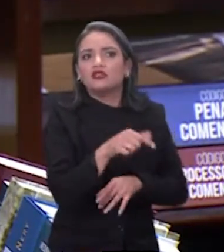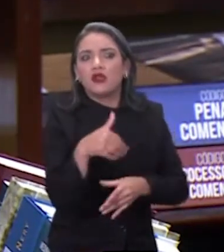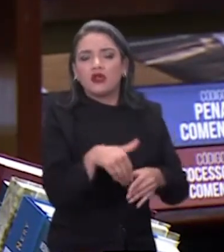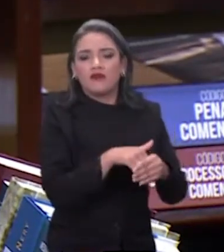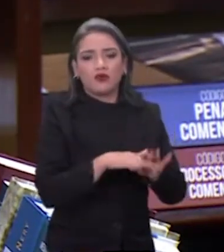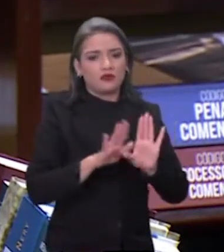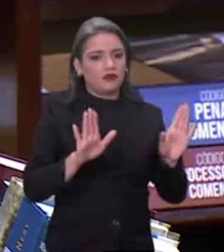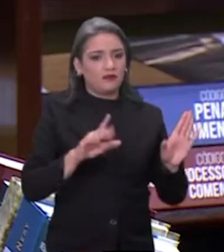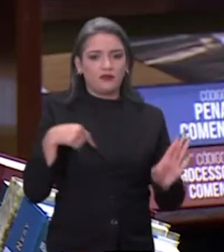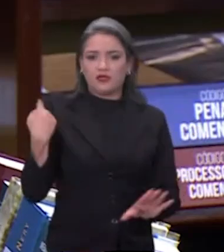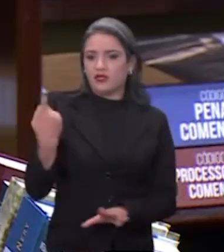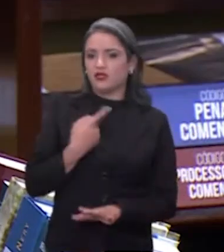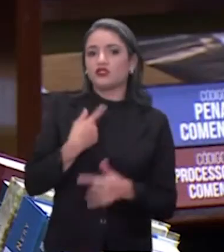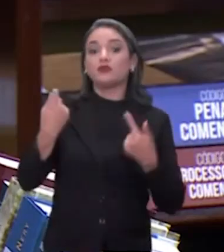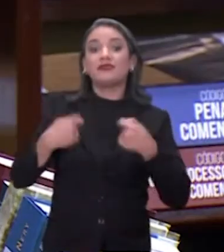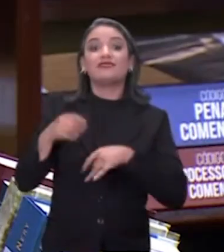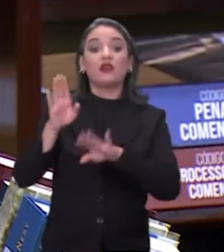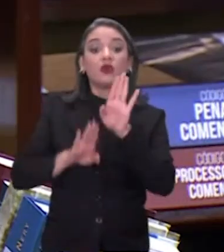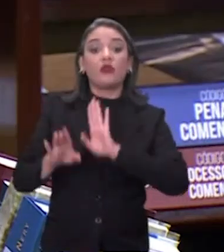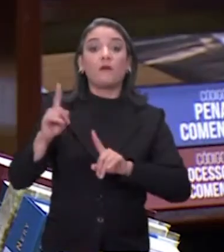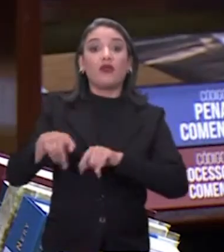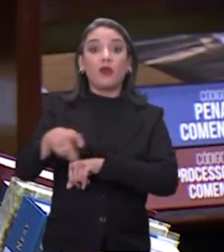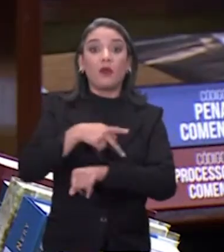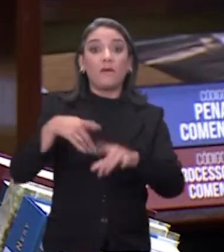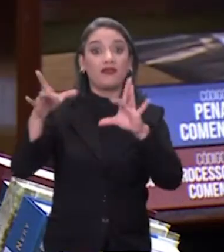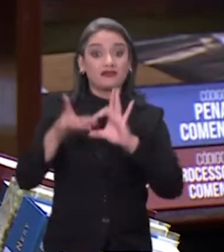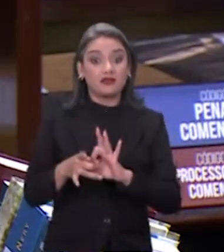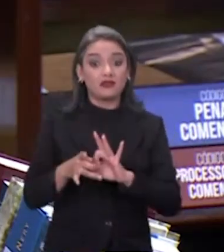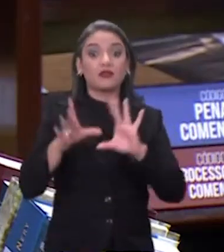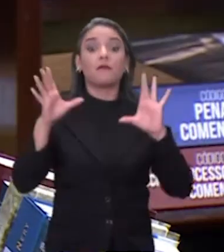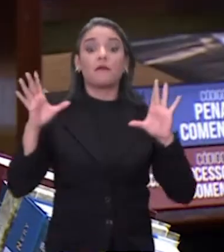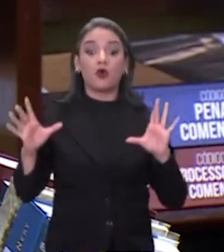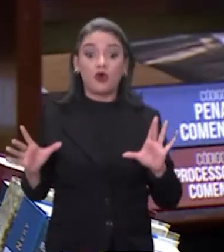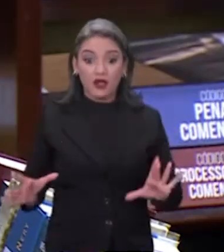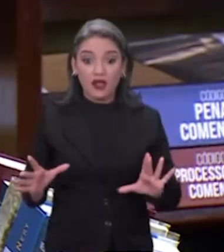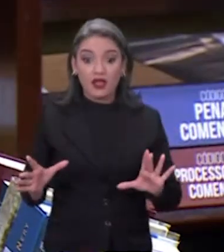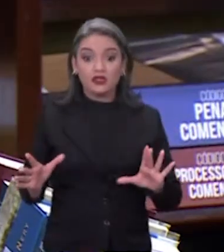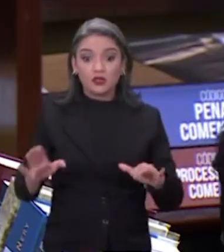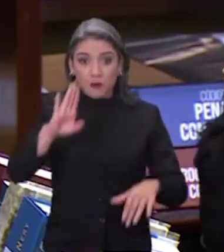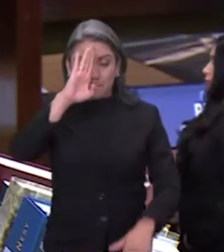ter deferência, porque num Estado democrático, a instância maior